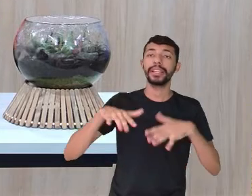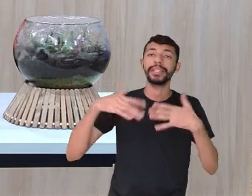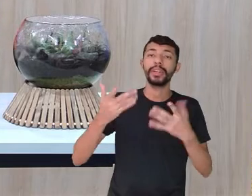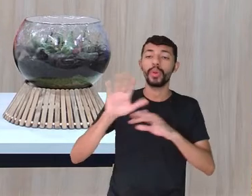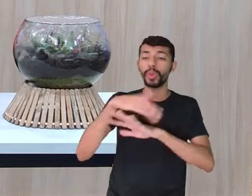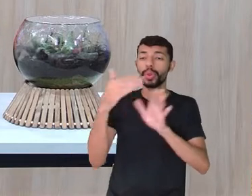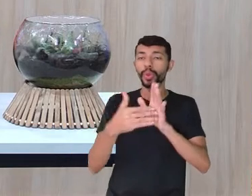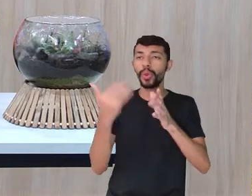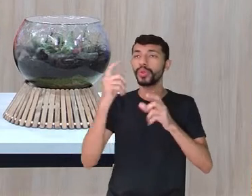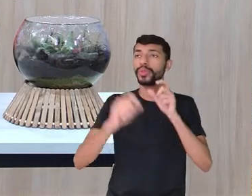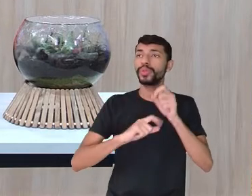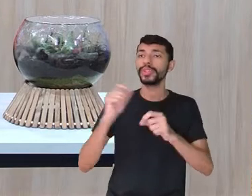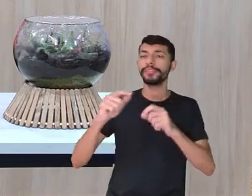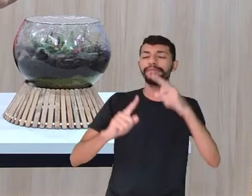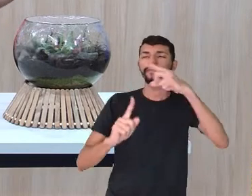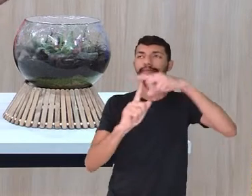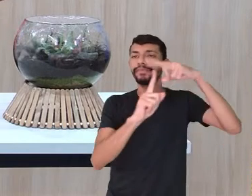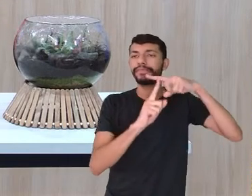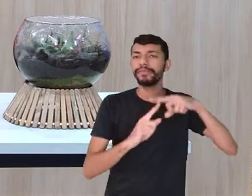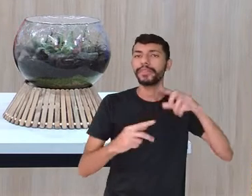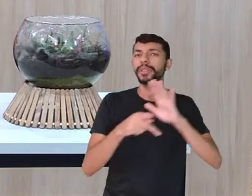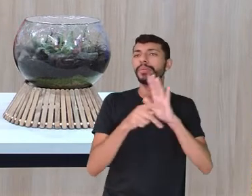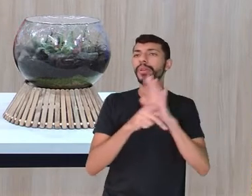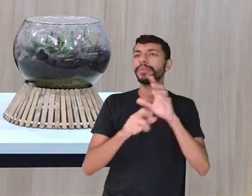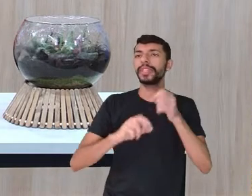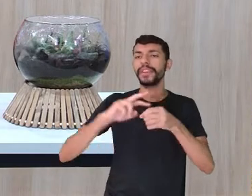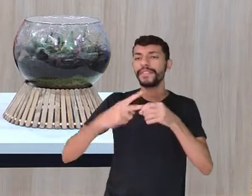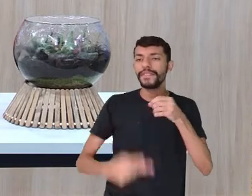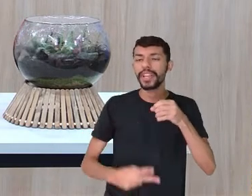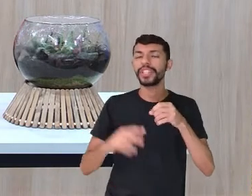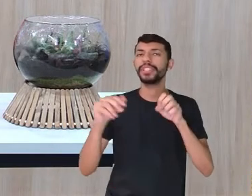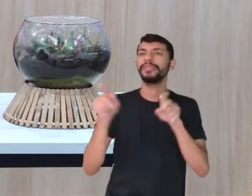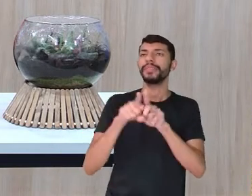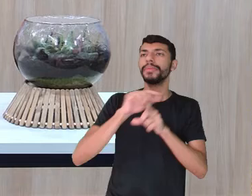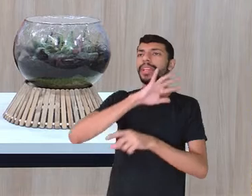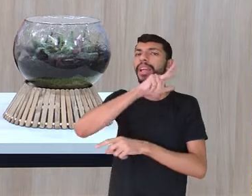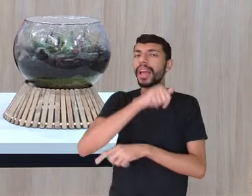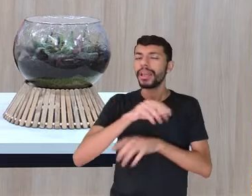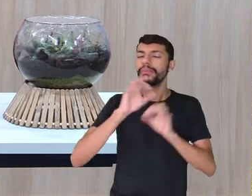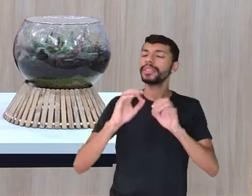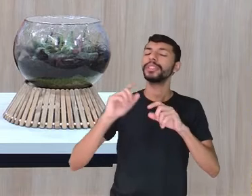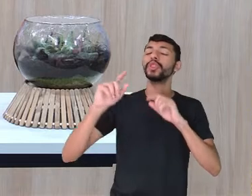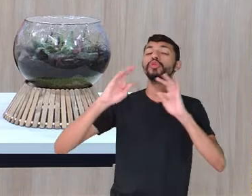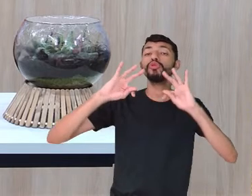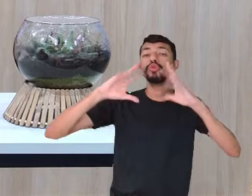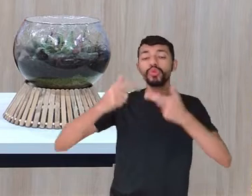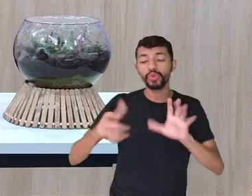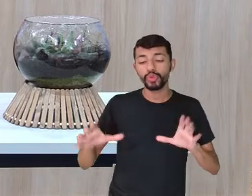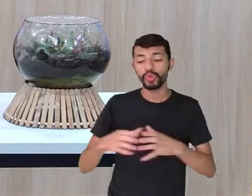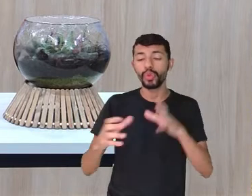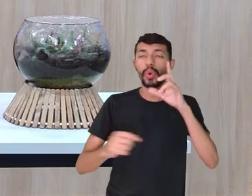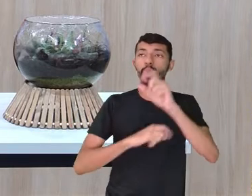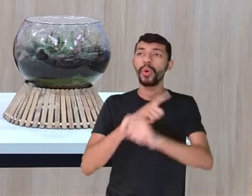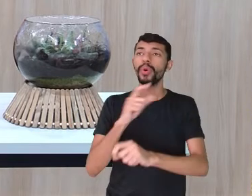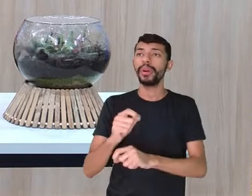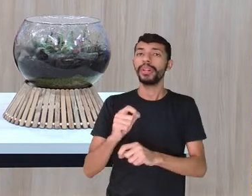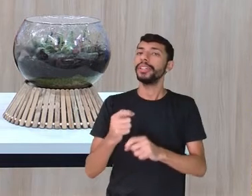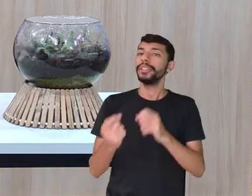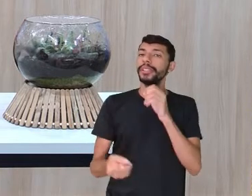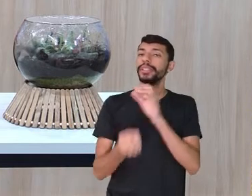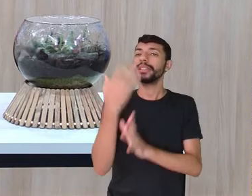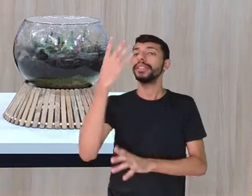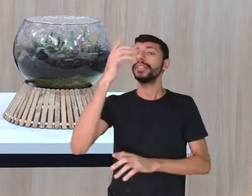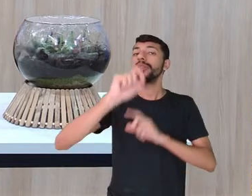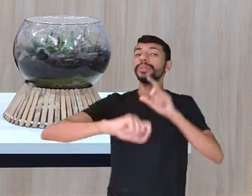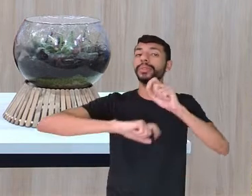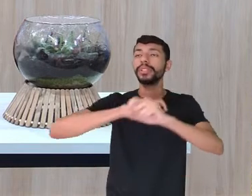vegetais, todas essas espécies de vegetais e de animais, tudo isso junto em um conjunto